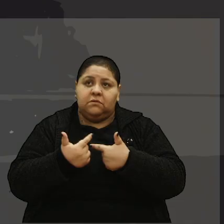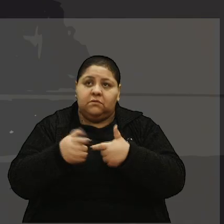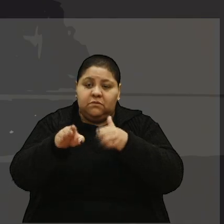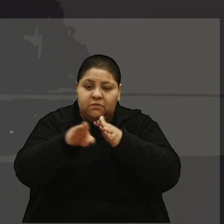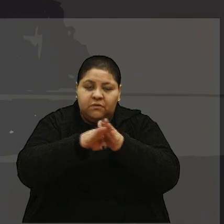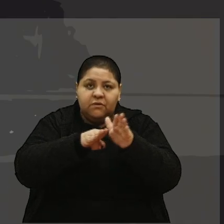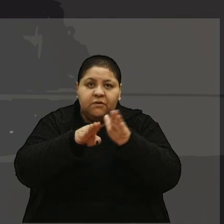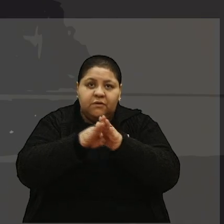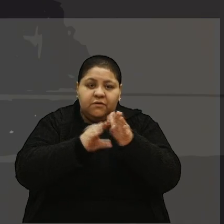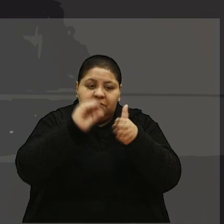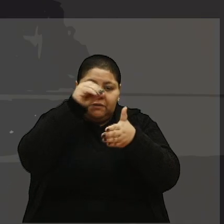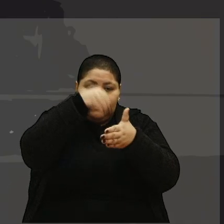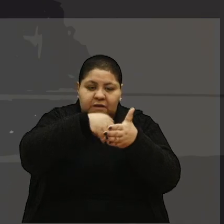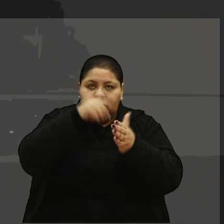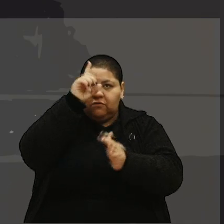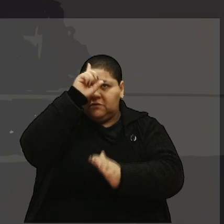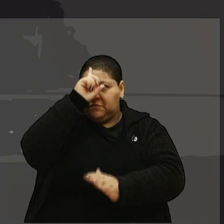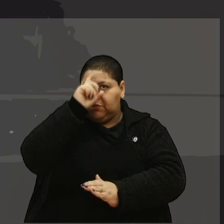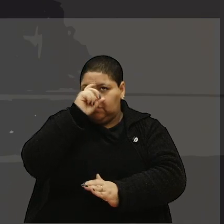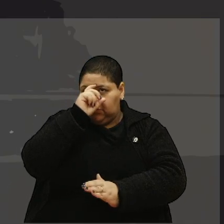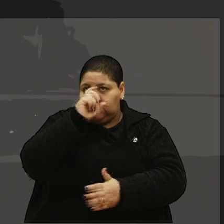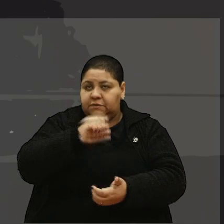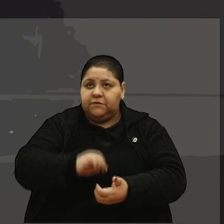aconselhamento dentro dos hospitais.